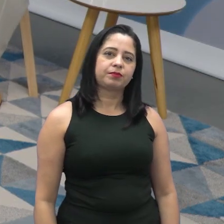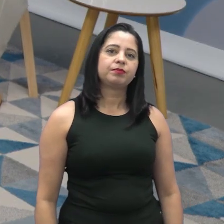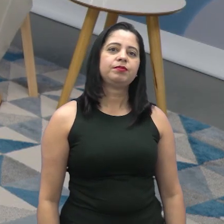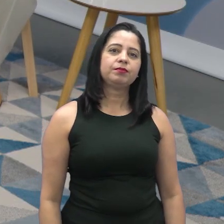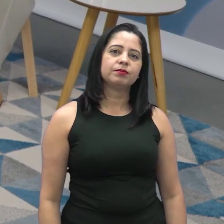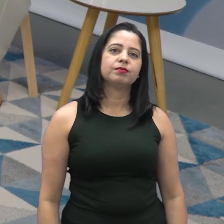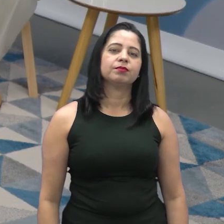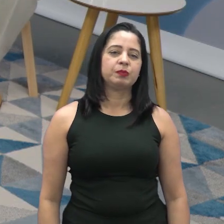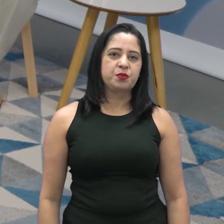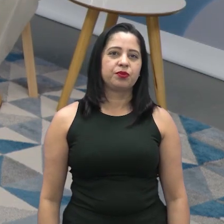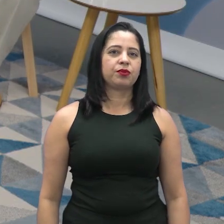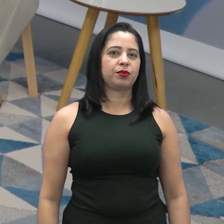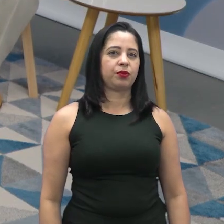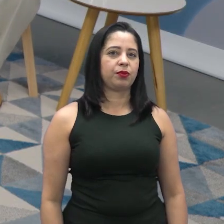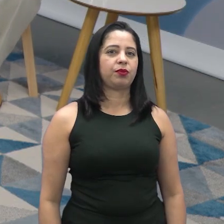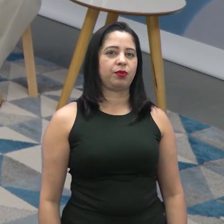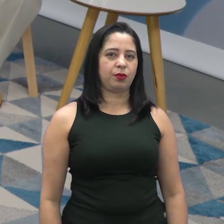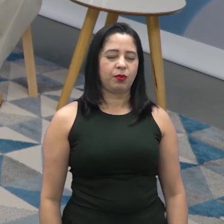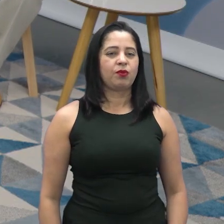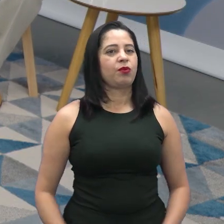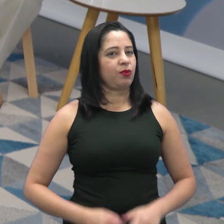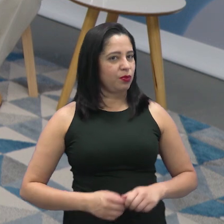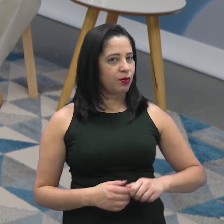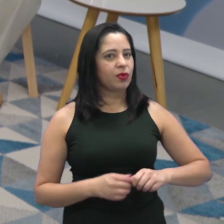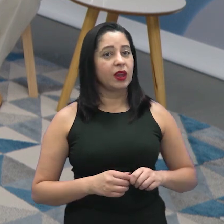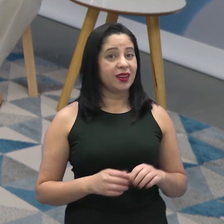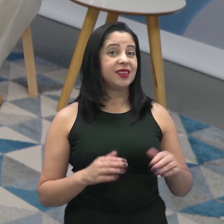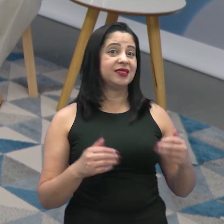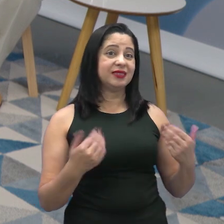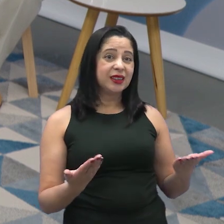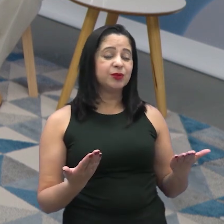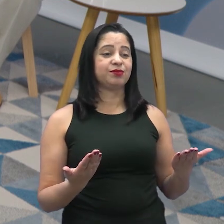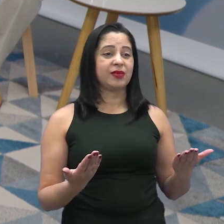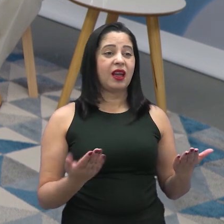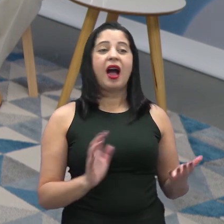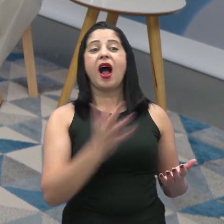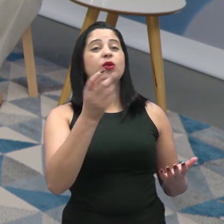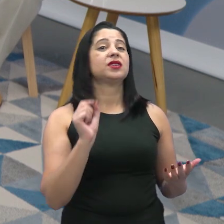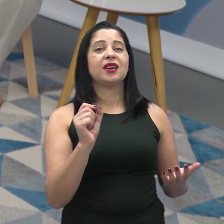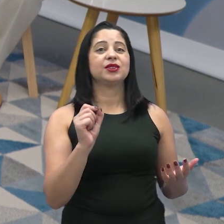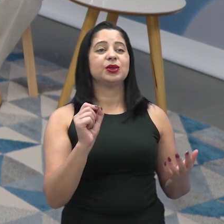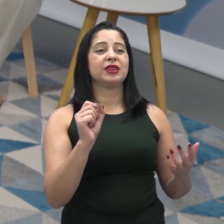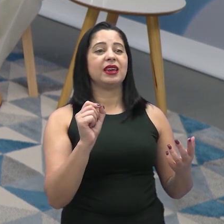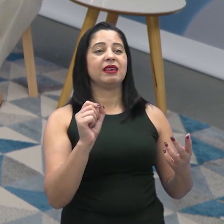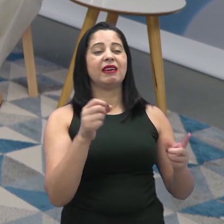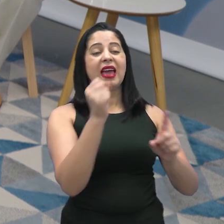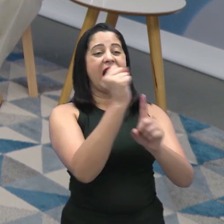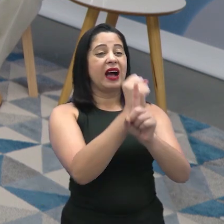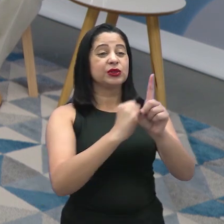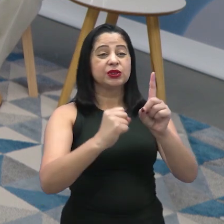de, aí falar em termos de sociedade mesmo, de ter uma população menos crítica, menos alienada. O que esses